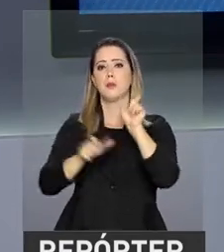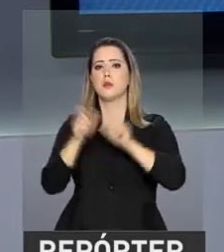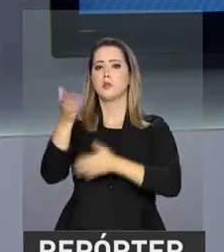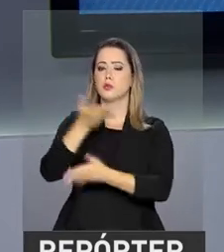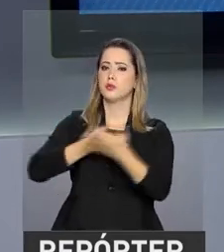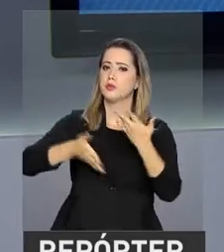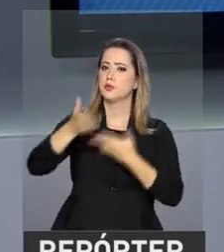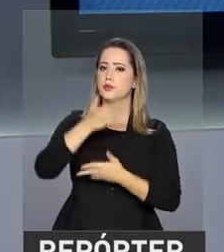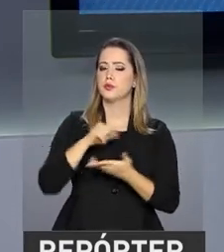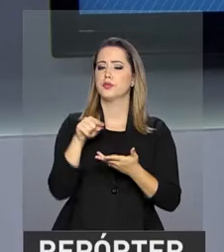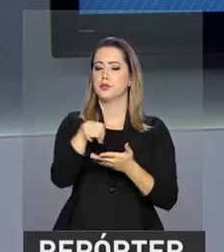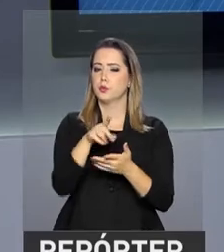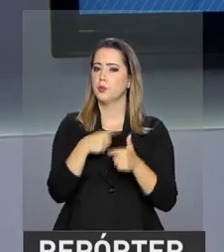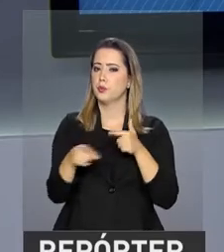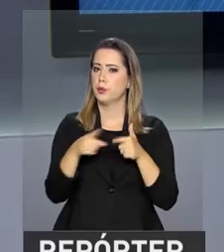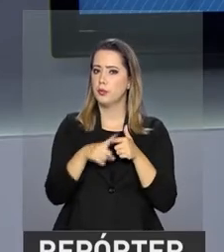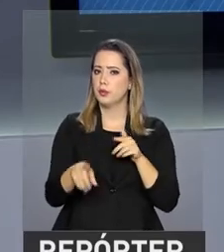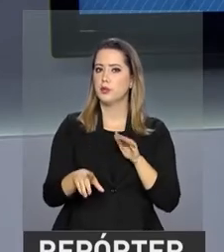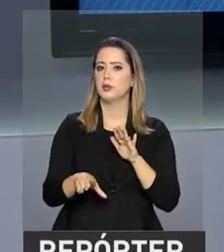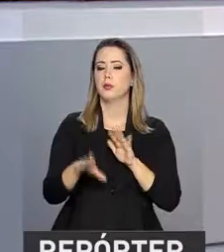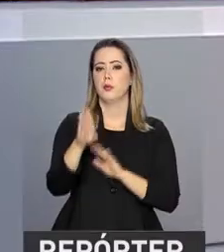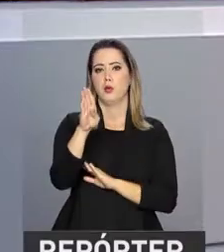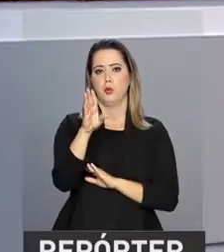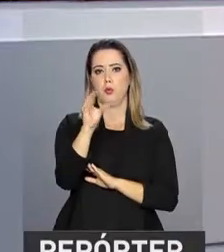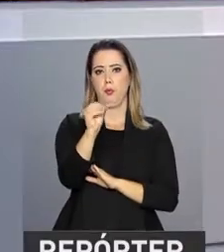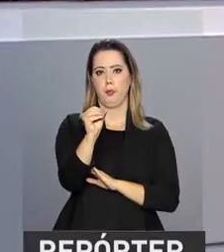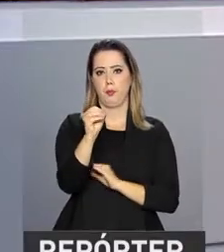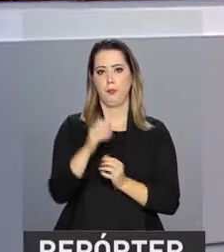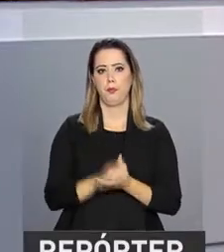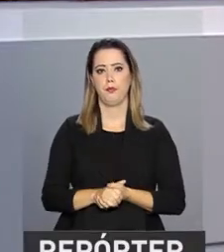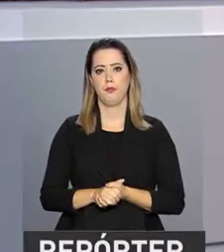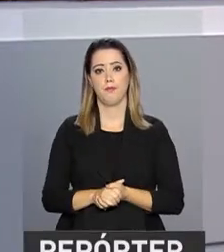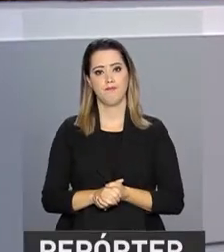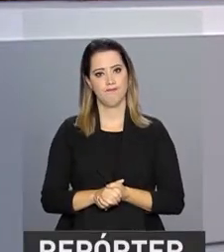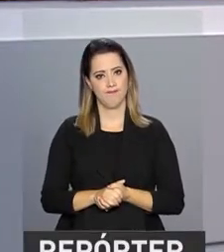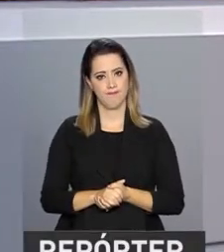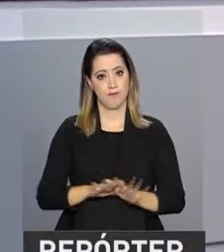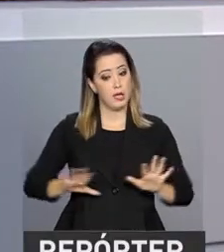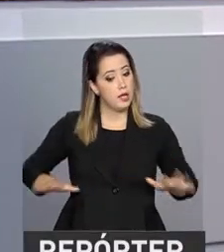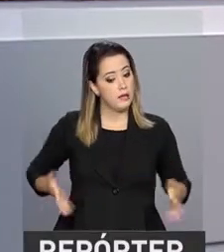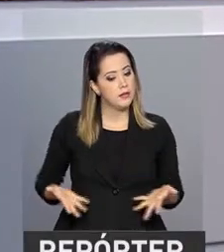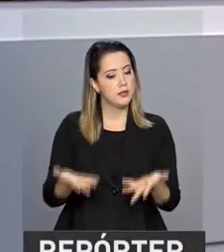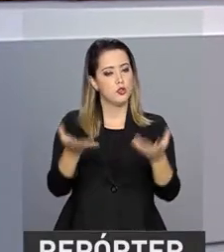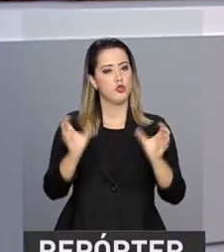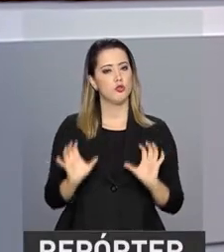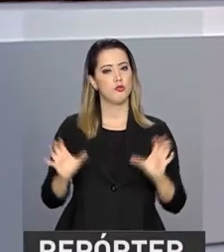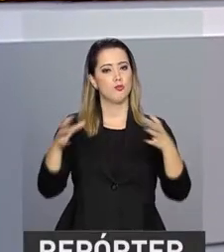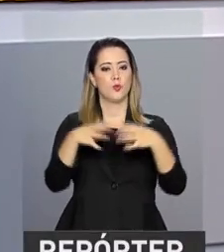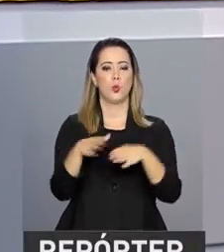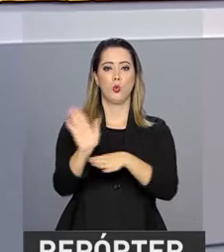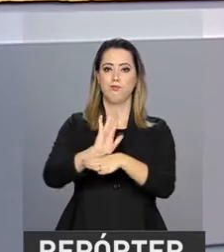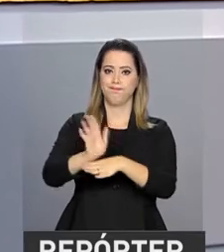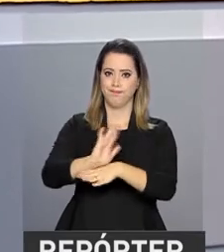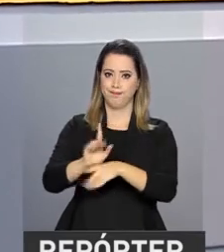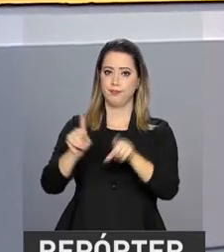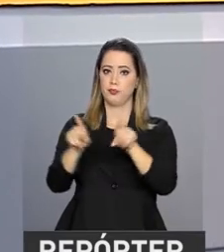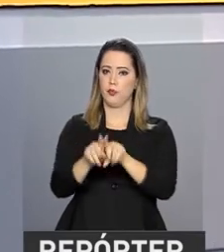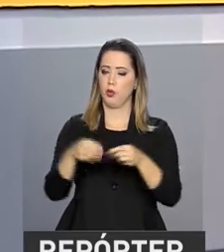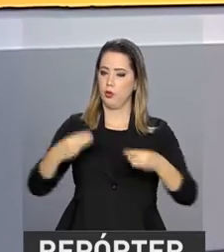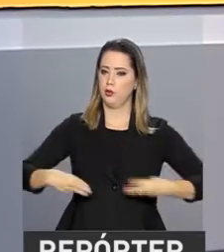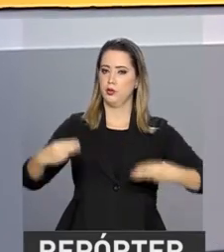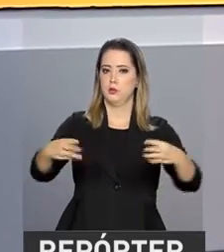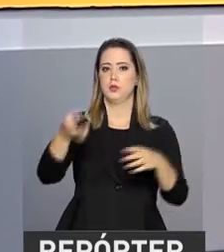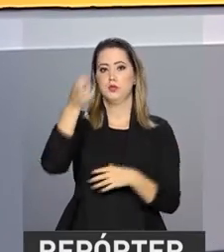nos boletins de ocorrências incentivo para o setor audiovisual o ministério da cultura vai